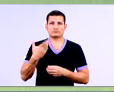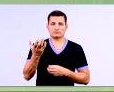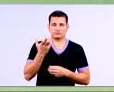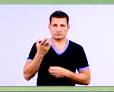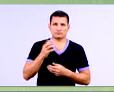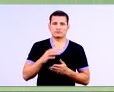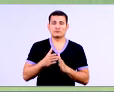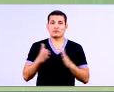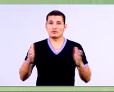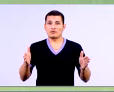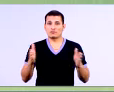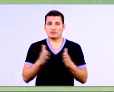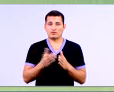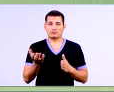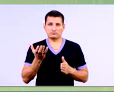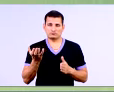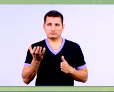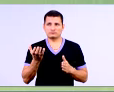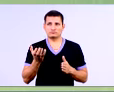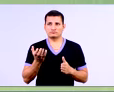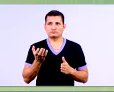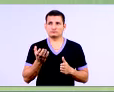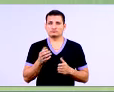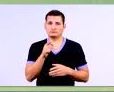qual tamanho eu quero a largura desse elemento.